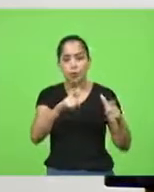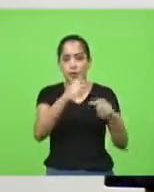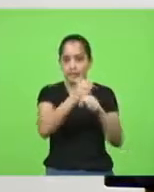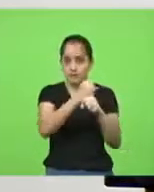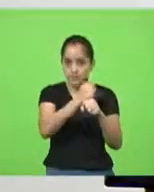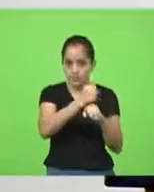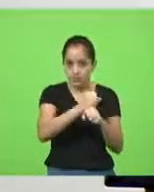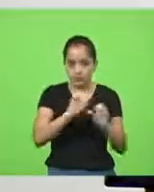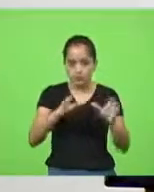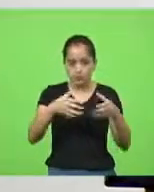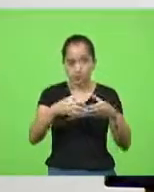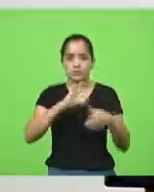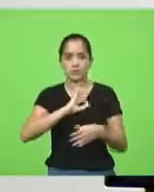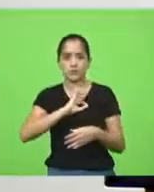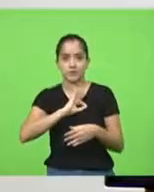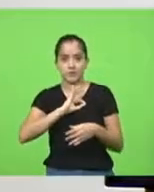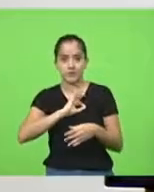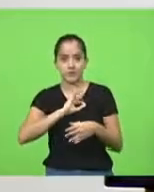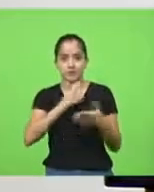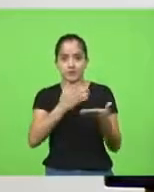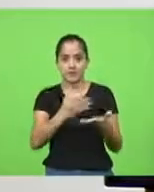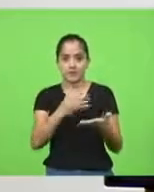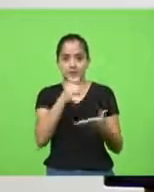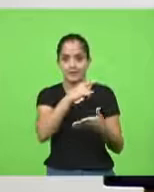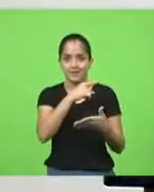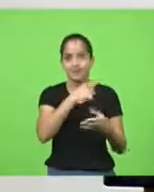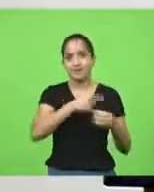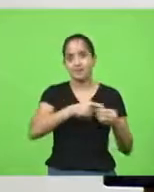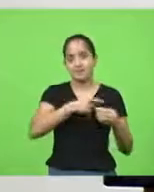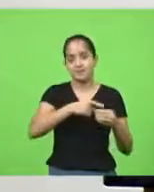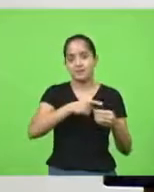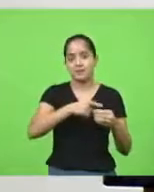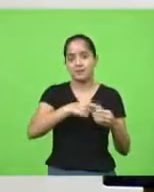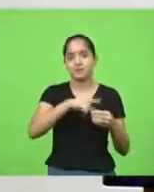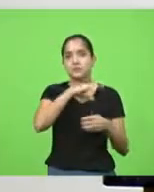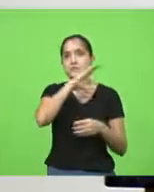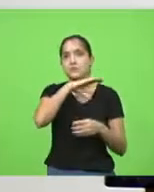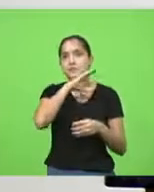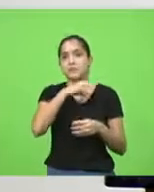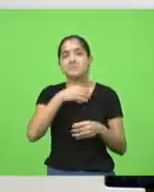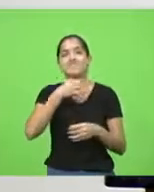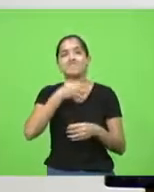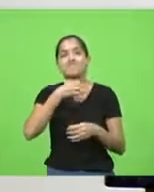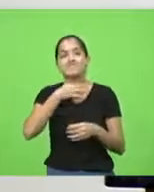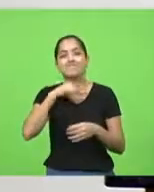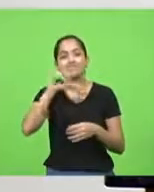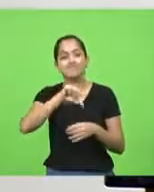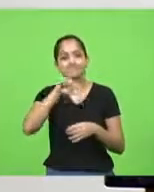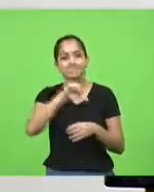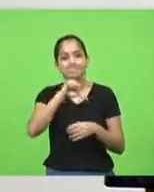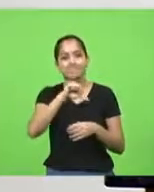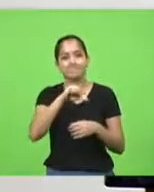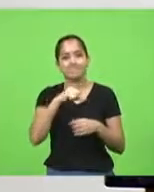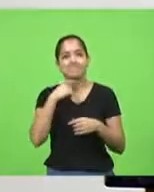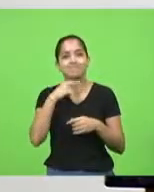polícia montada lá em Criciúma e acabamos pegando um pouco de chuva e a minha garganta não consegue